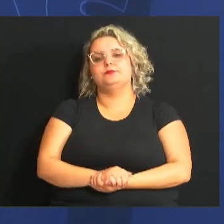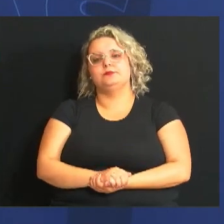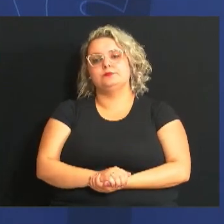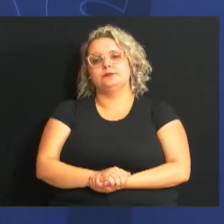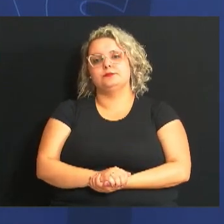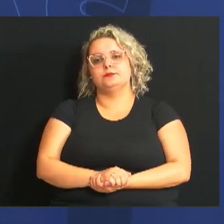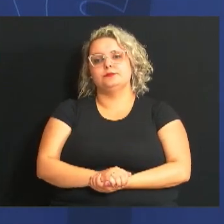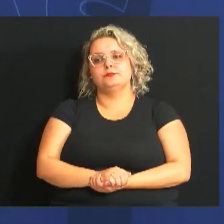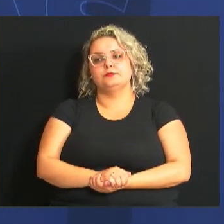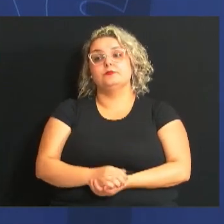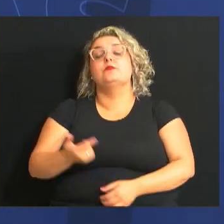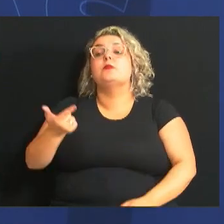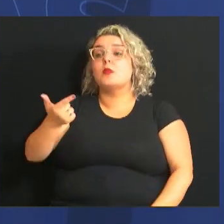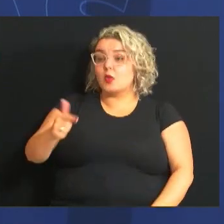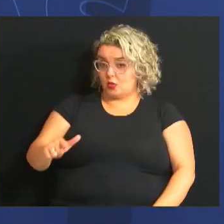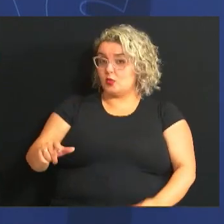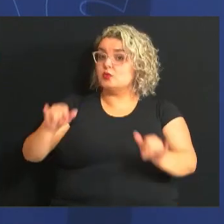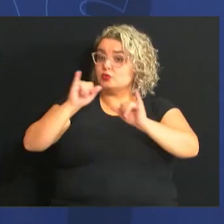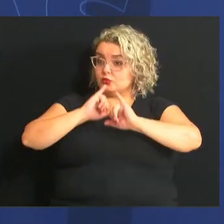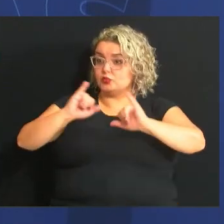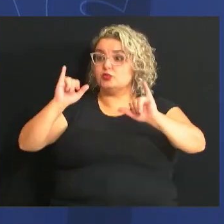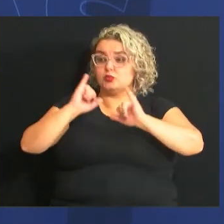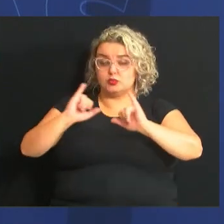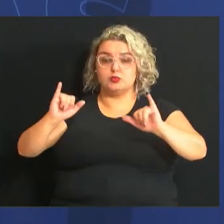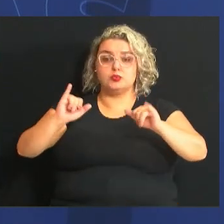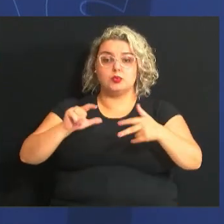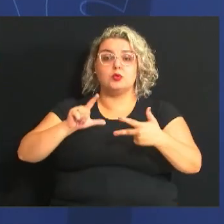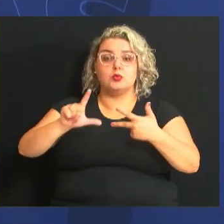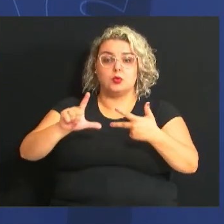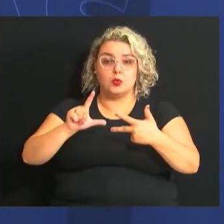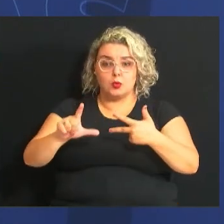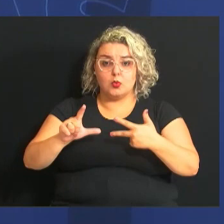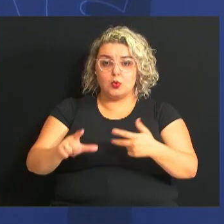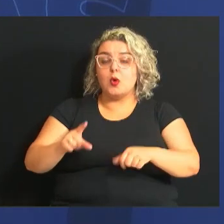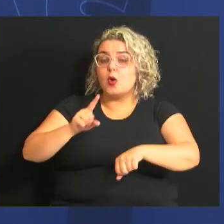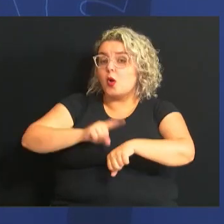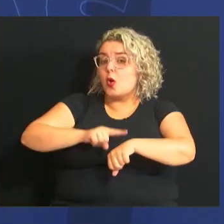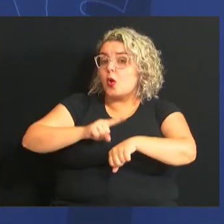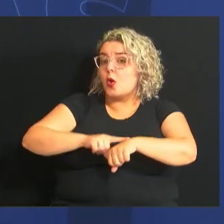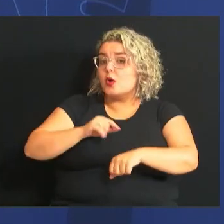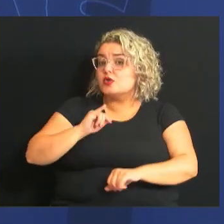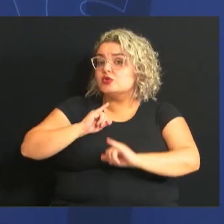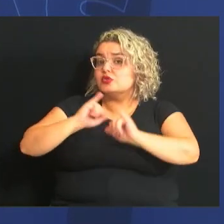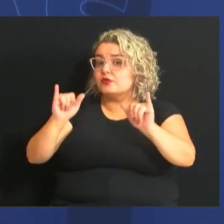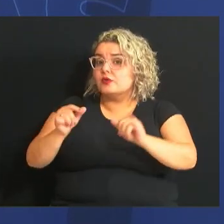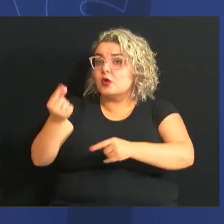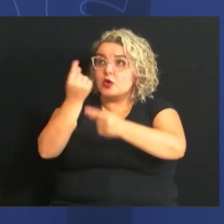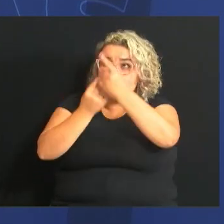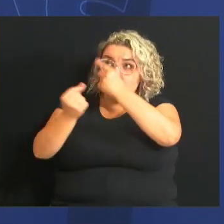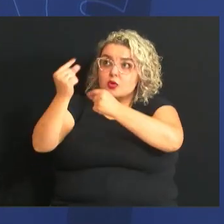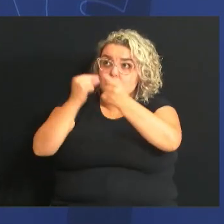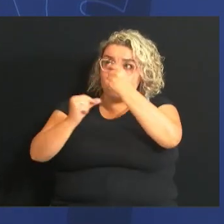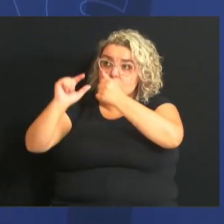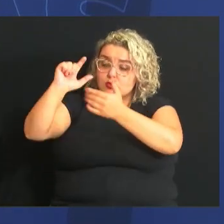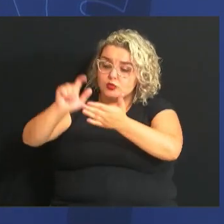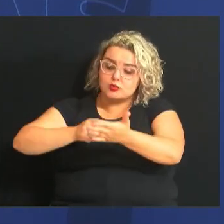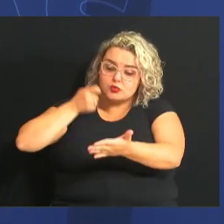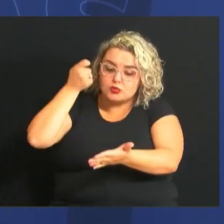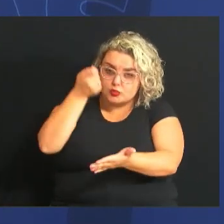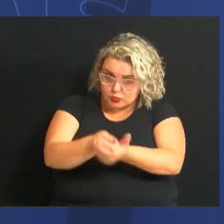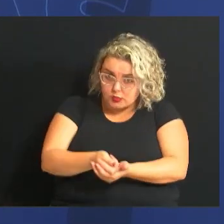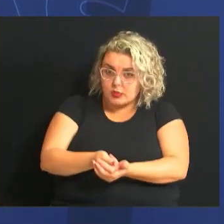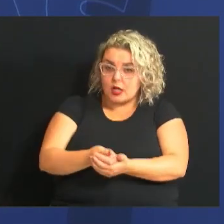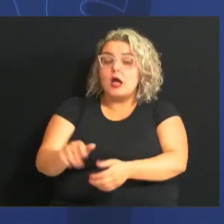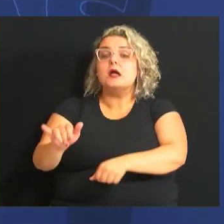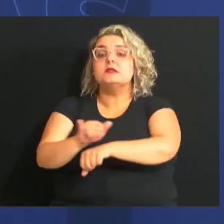gente continua aqui com as notícias do Legislativo. Hora de falar sobre as emendas impositivas. Aquele mecanismo que